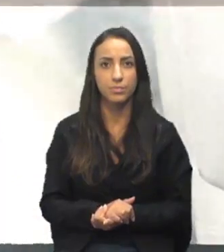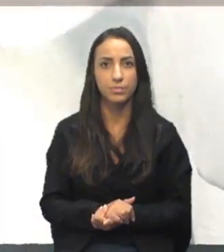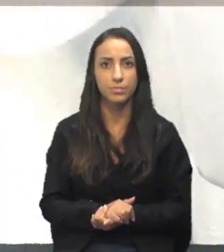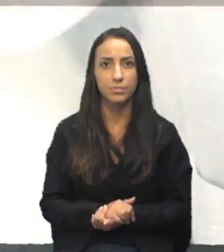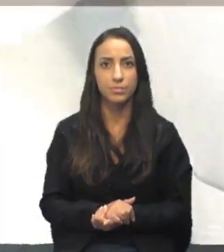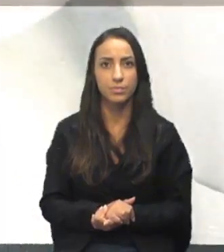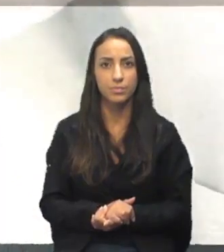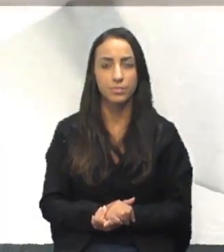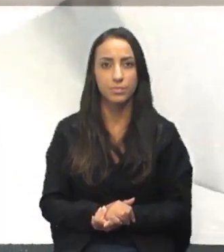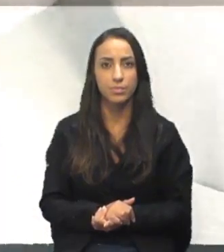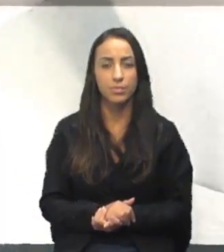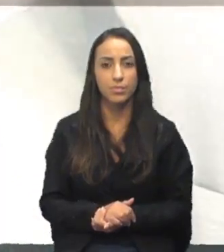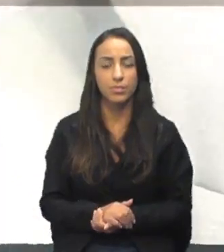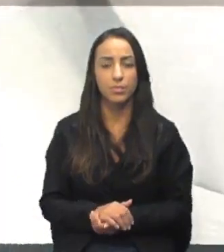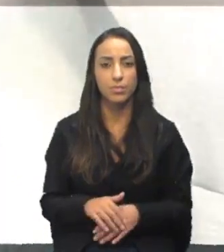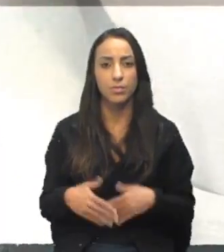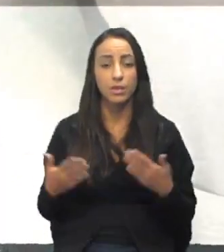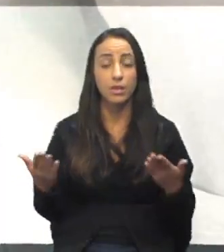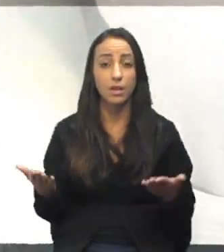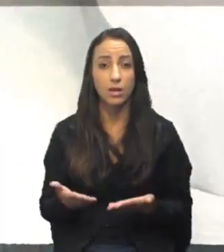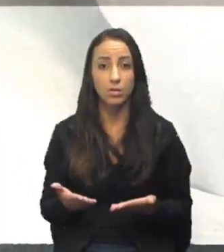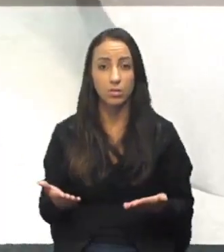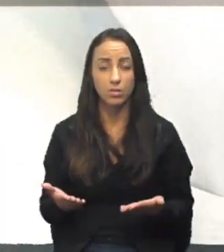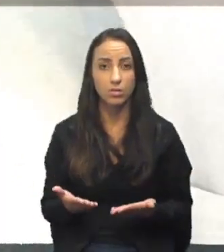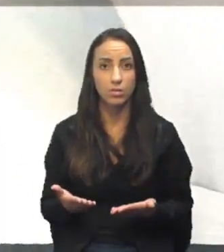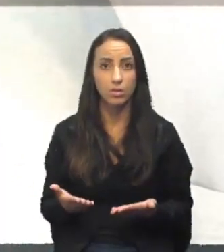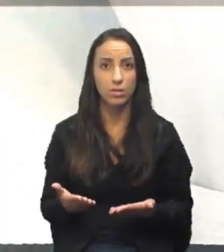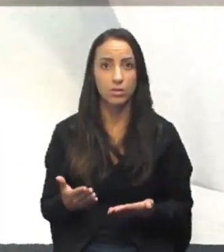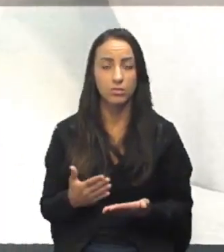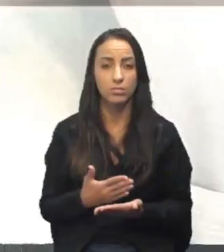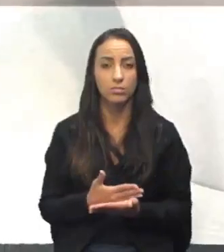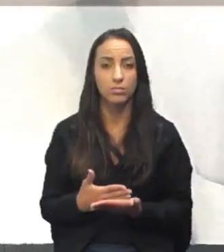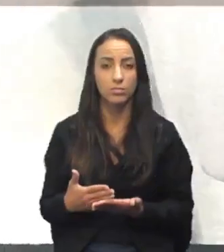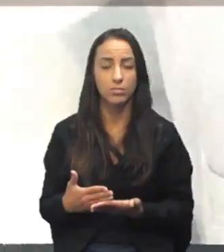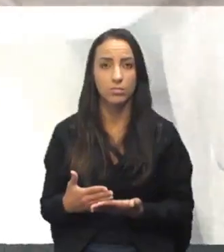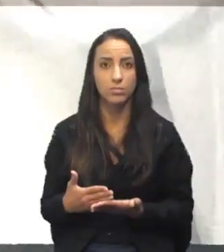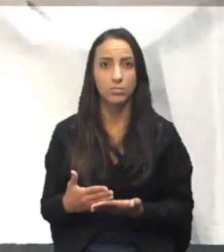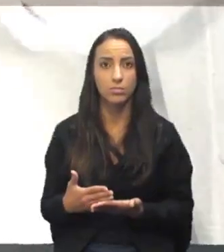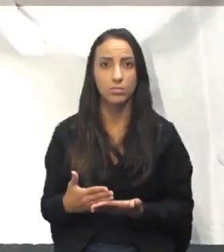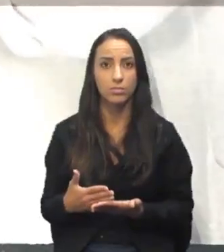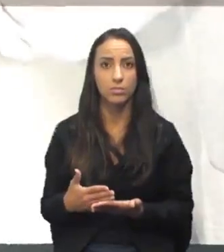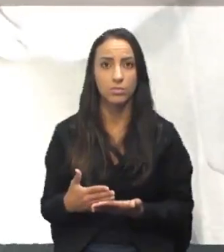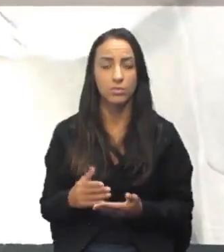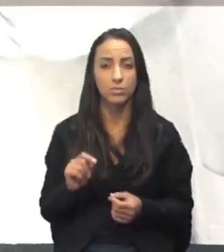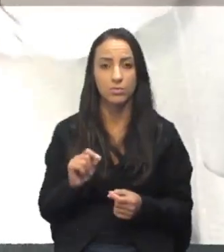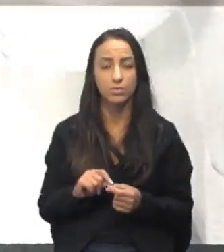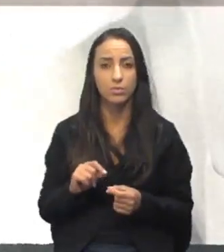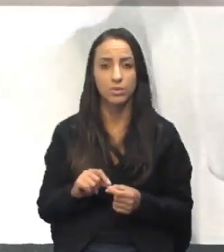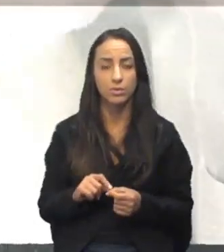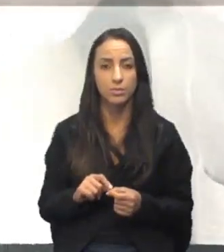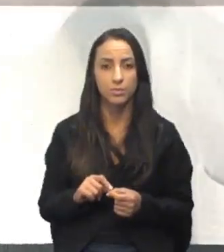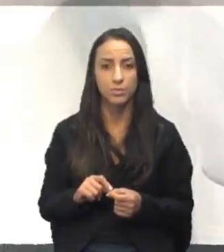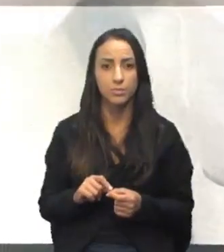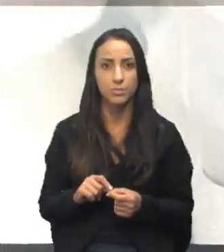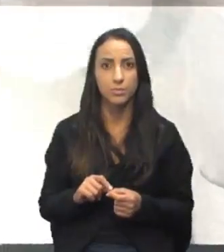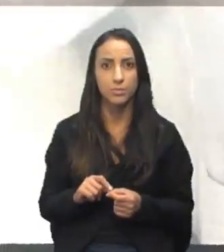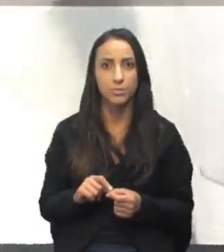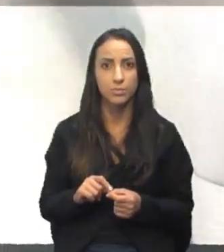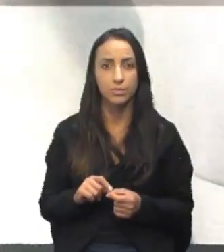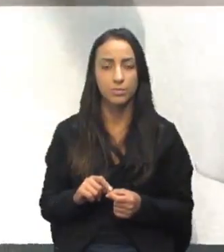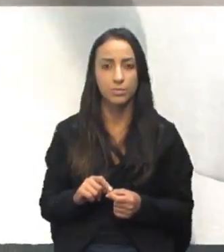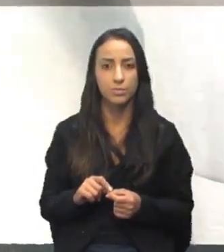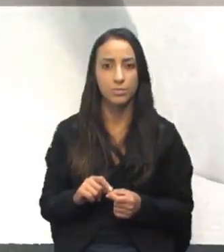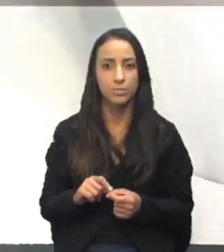como fica. E agora, nós vamos realizar, então, a bandagem, que nós